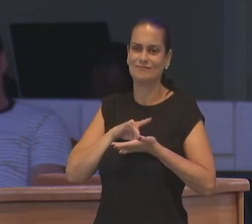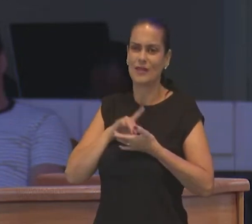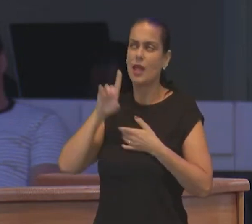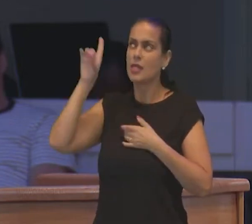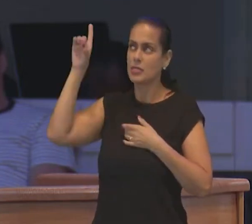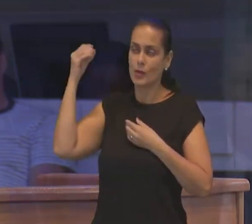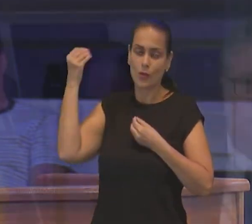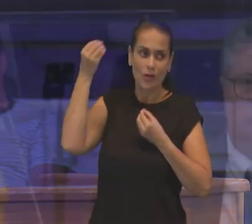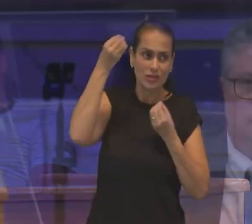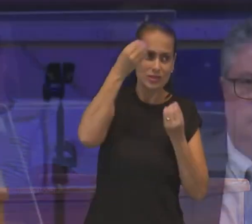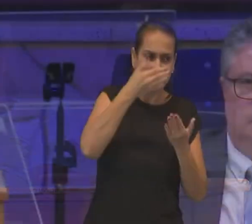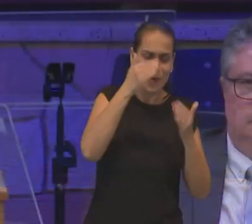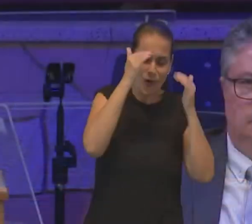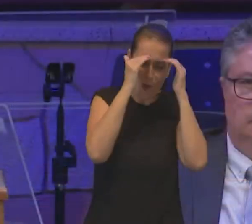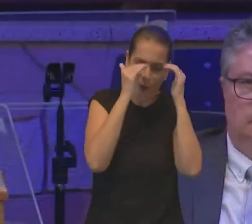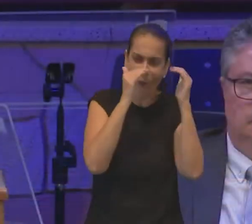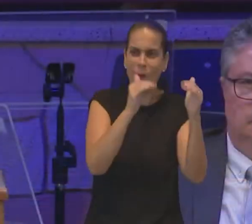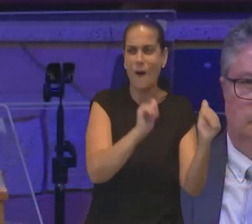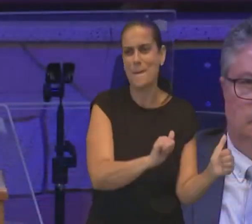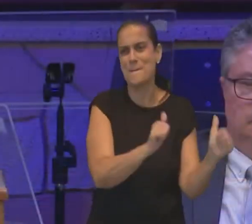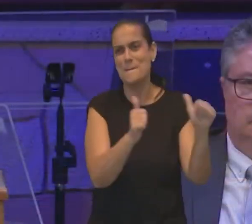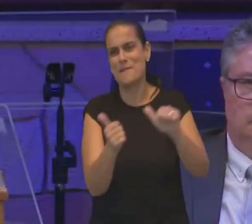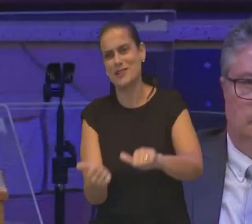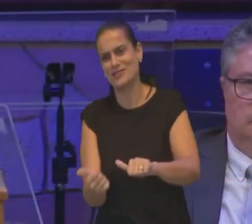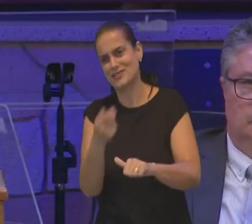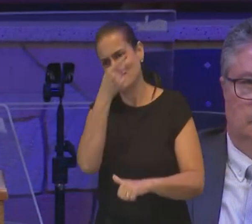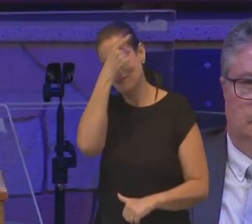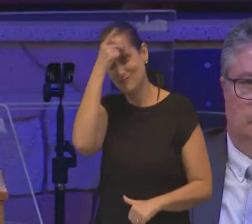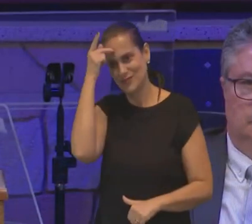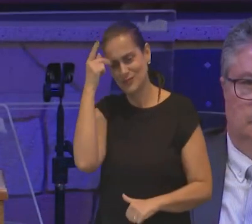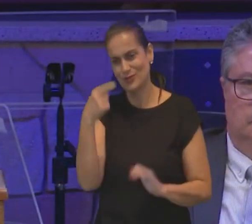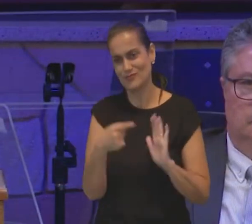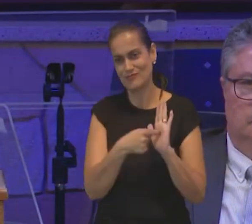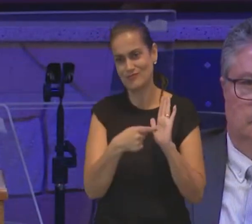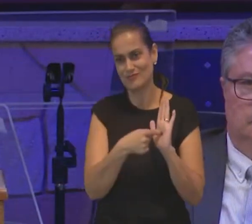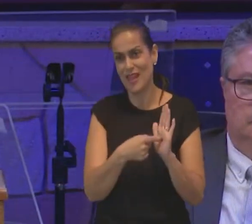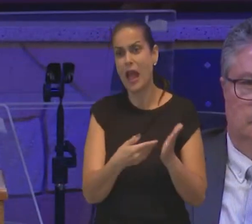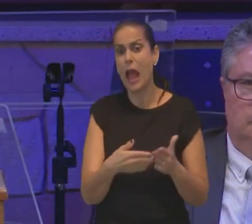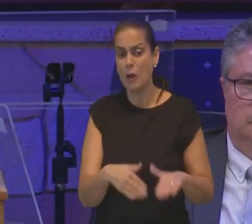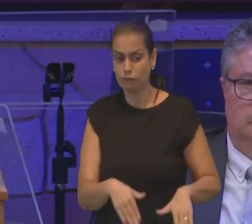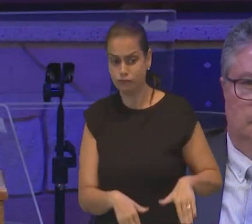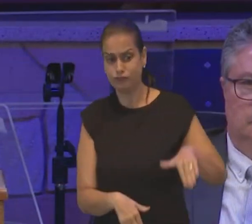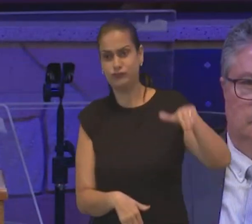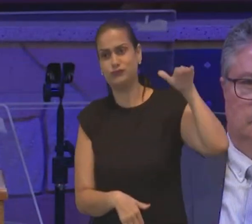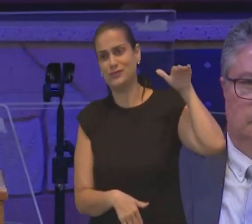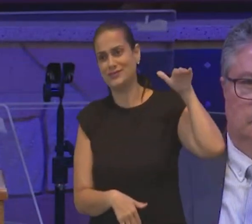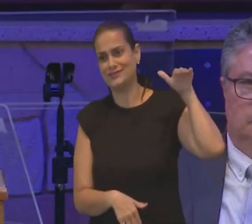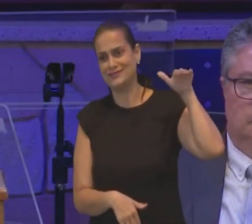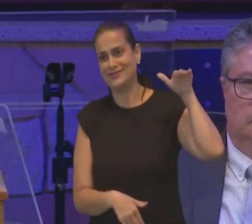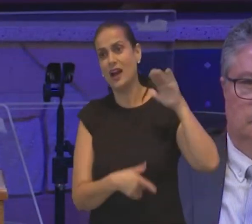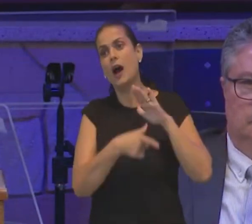deu a honra de batizar essa criança não, um adulto hoje.